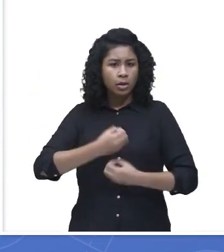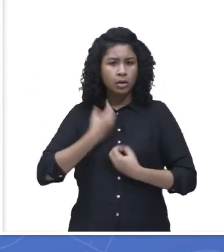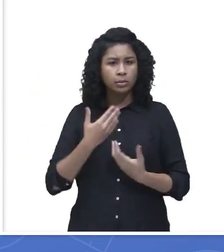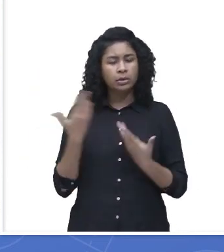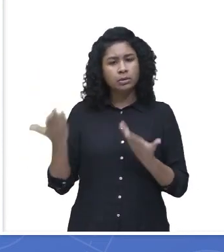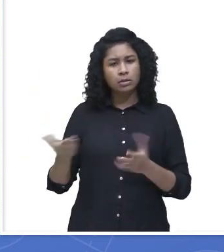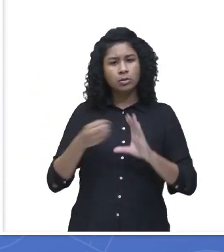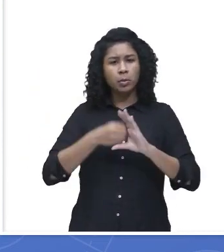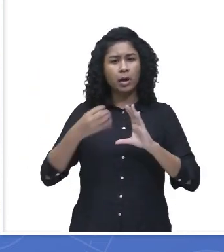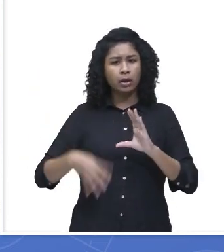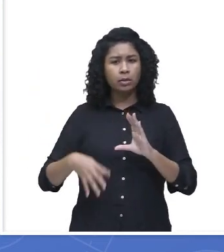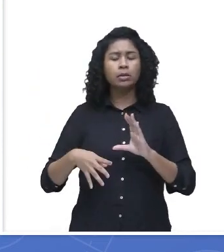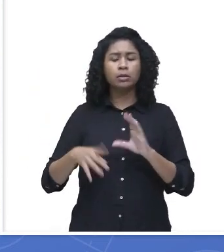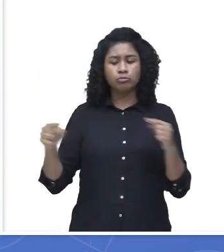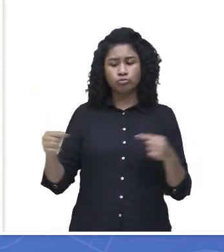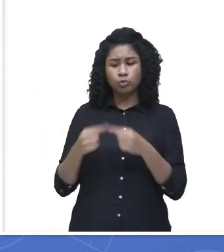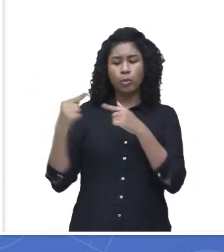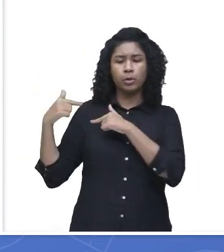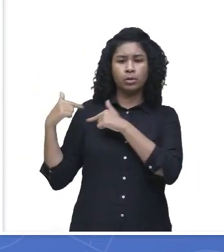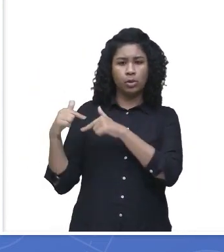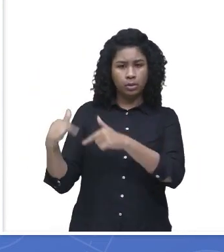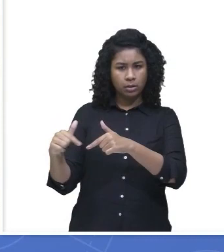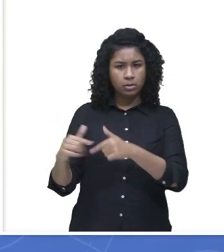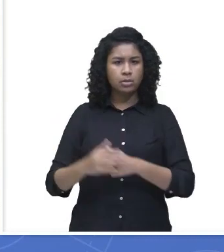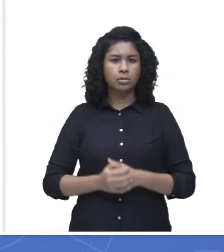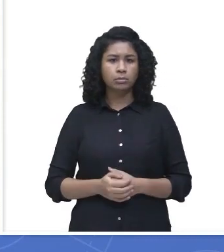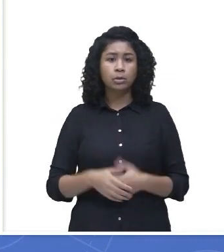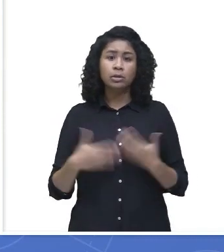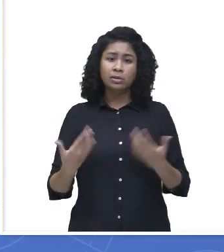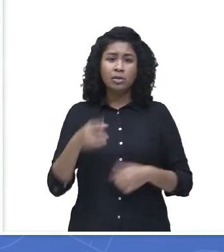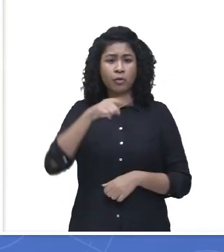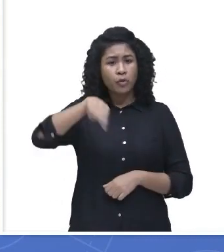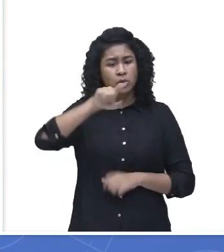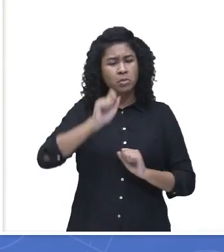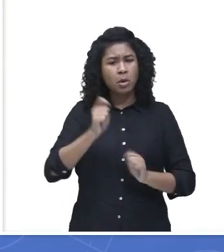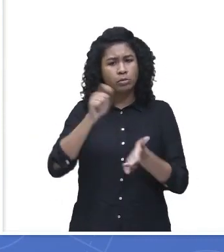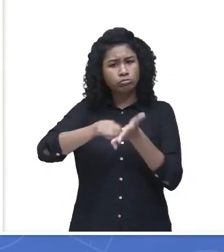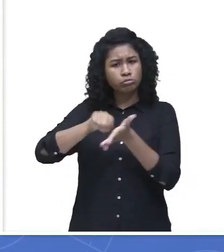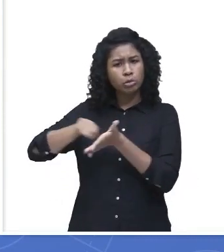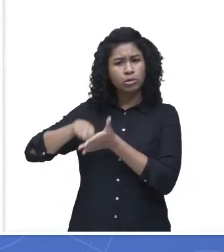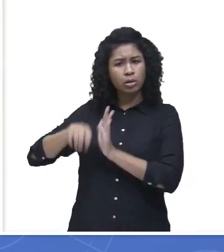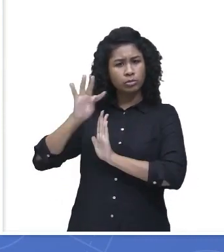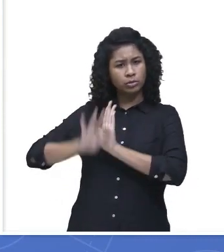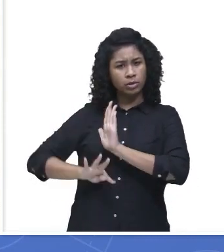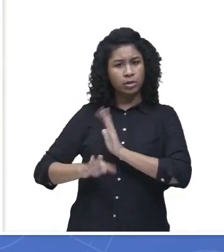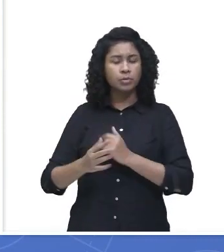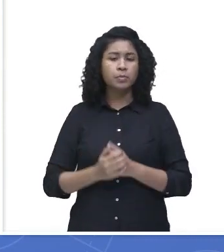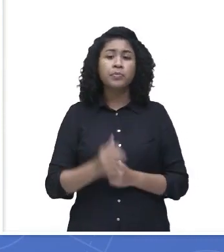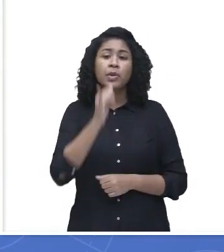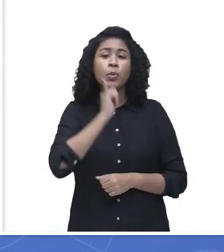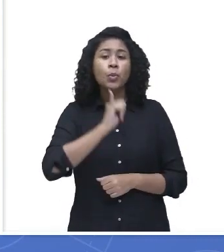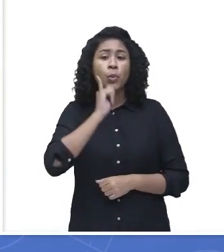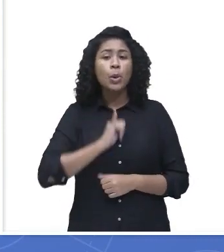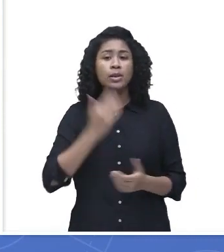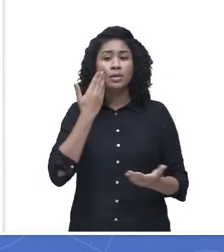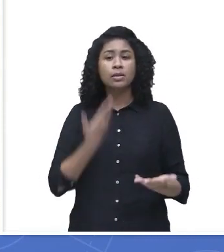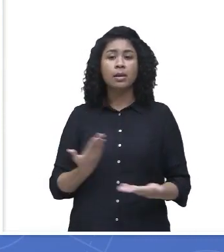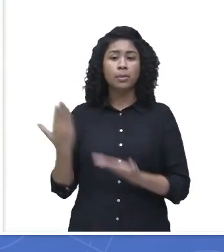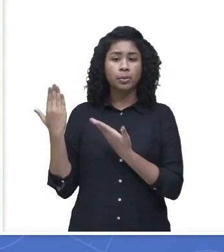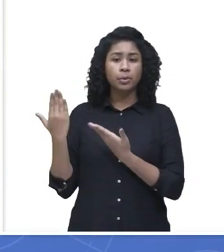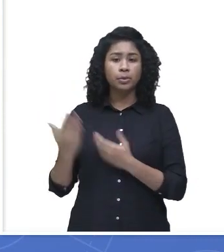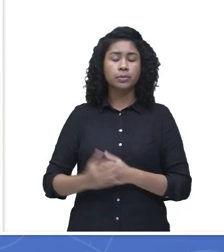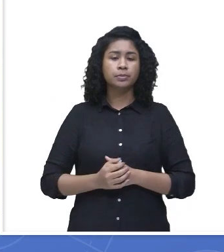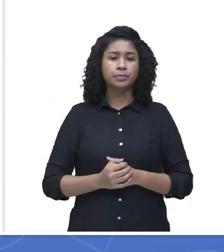dele ligado à tradição. E esses são os aspectos que você poderia pontuar no seu texto. Vamos pegar um exemplo? Olha aí no nosso gabarito,